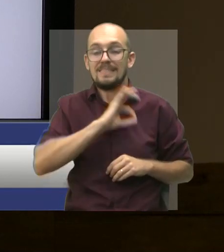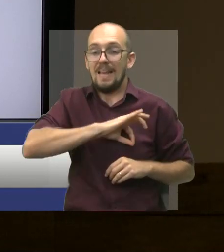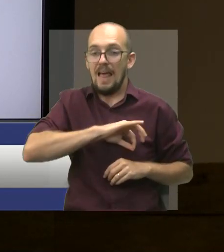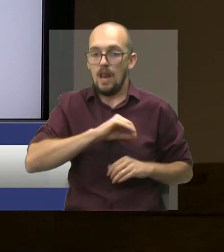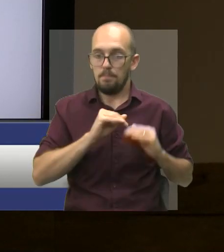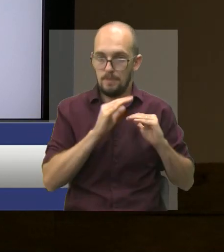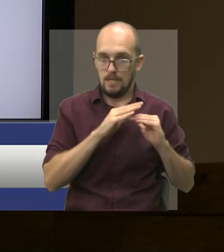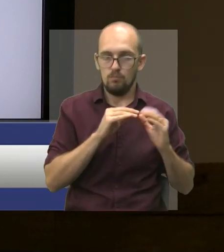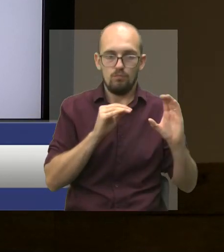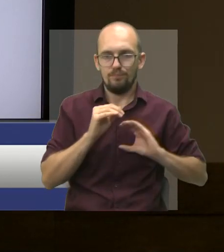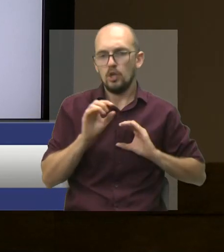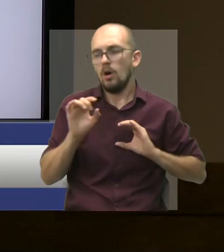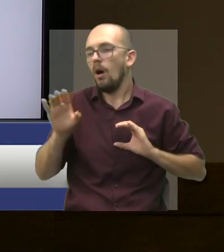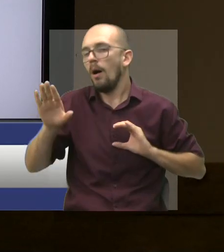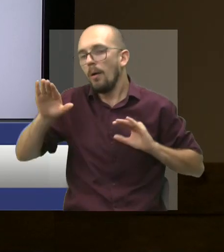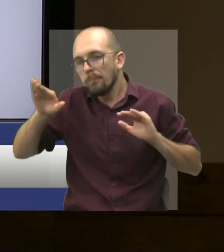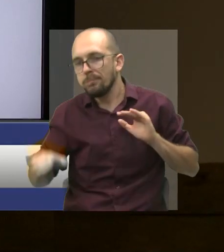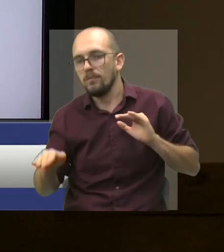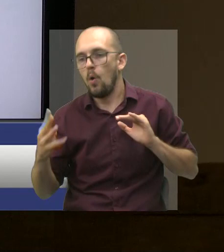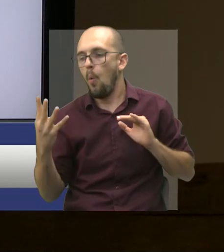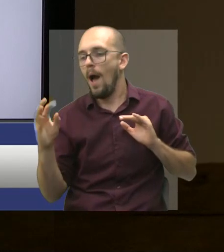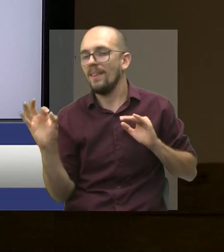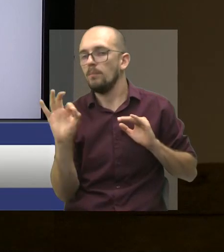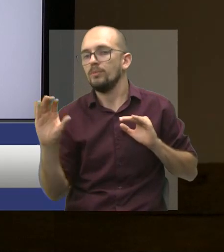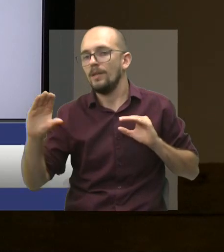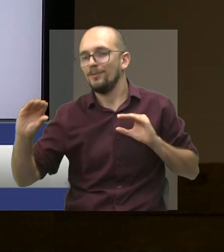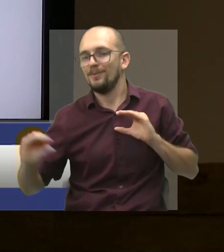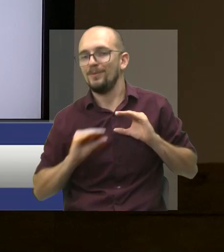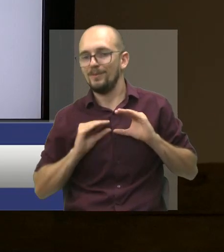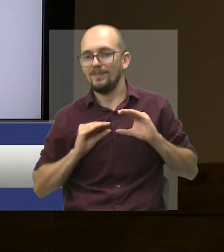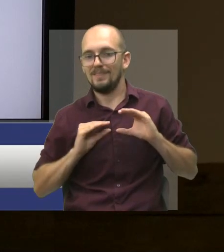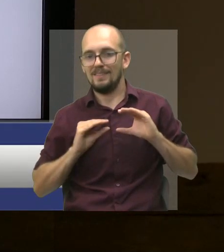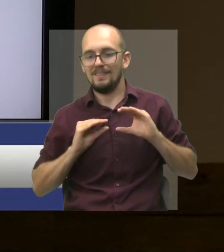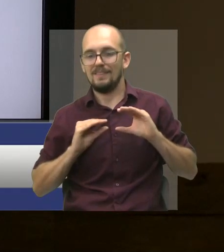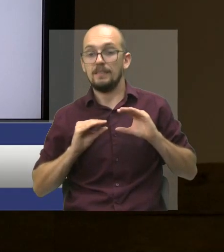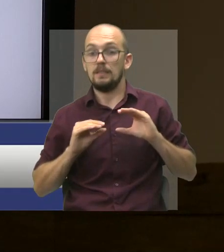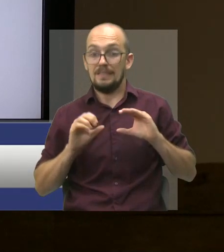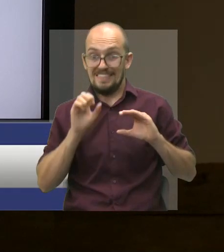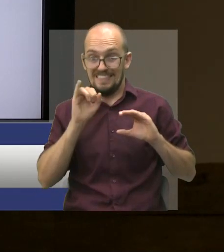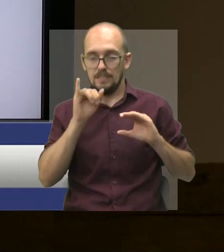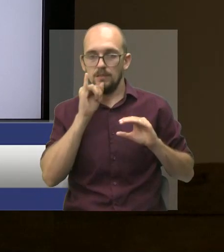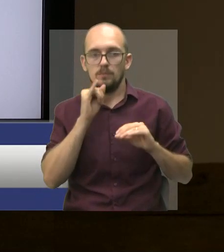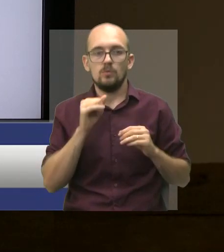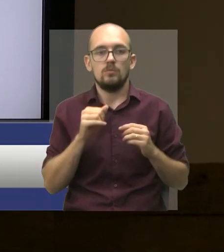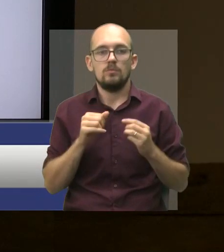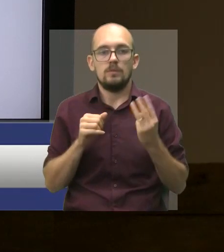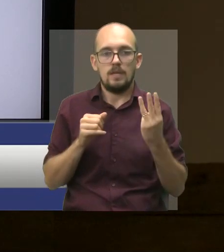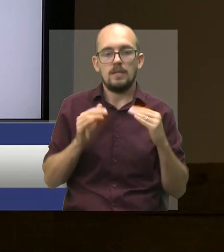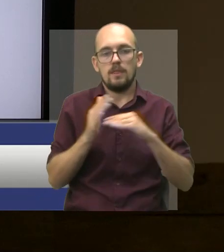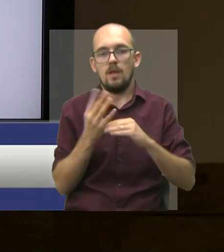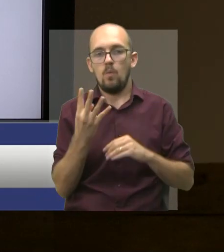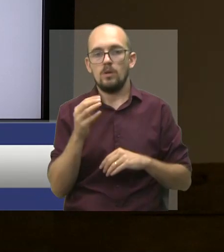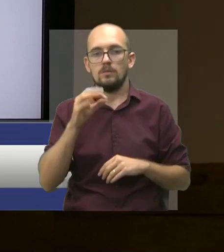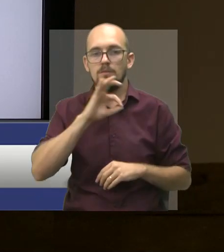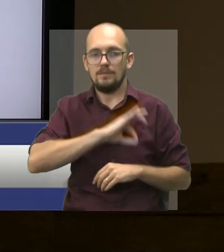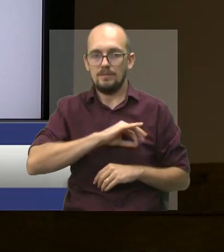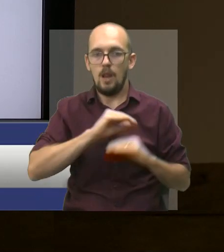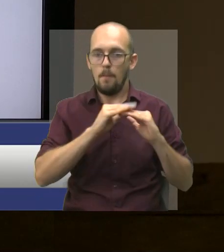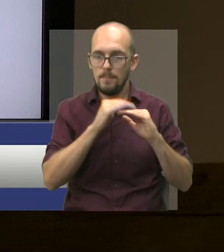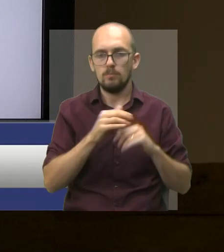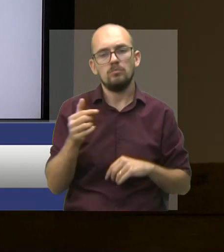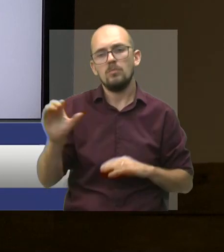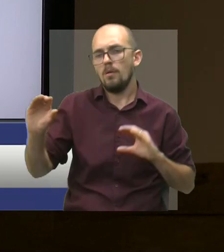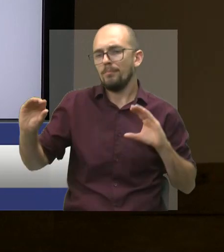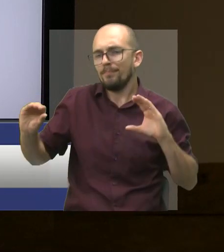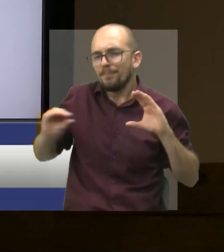grande. E entre 3 e 4 salários mínimos, essa pensão é de 20% só sobre o valor.